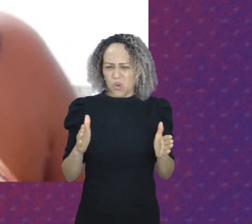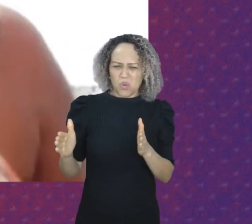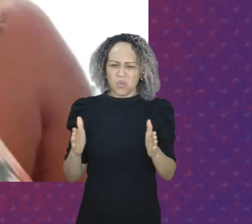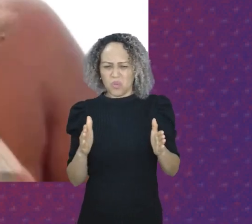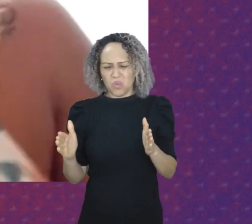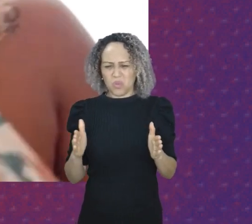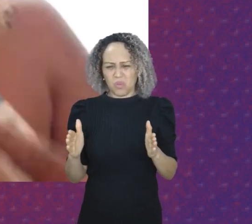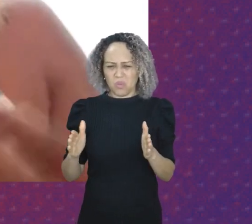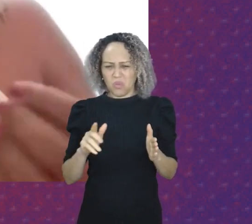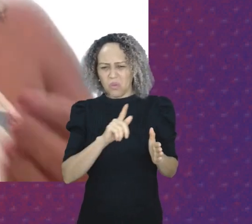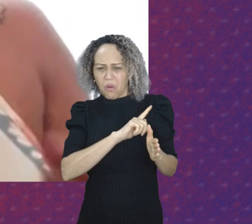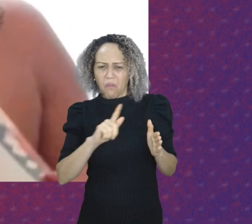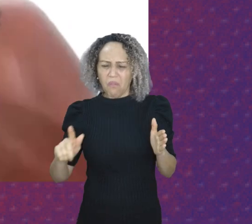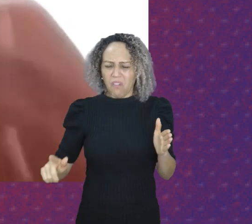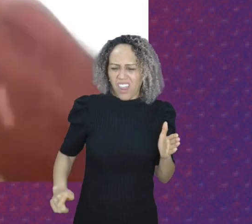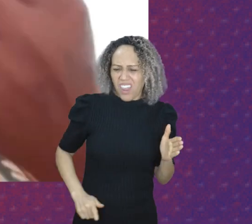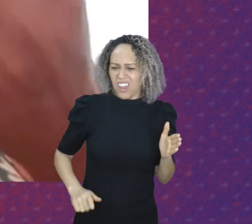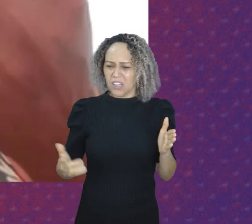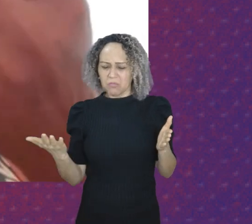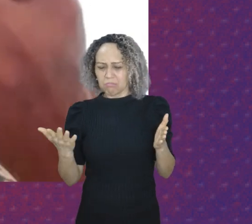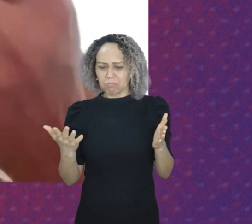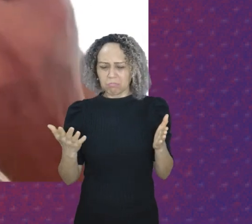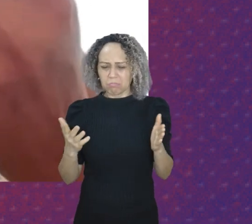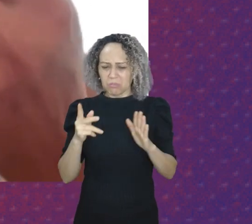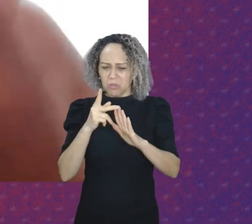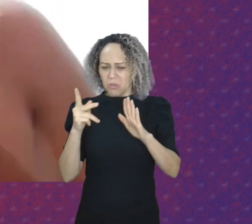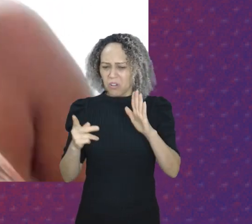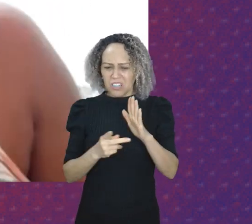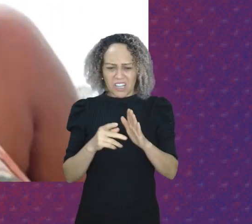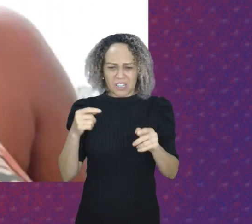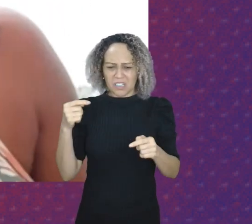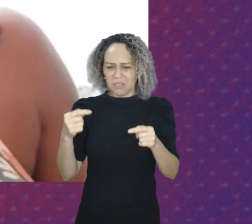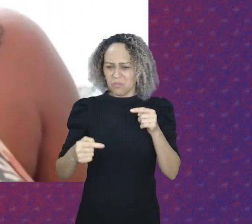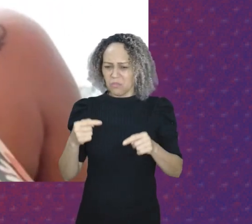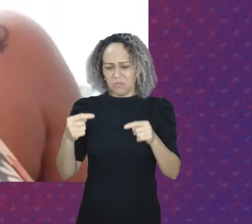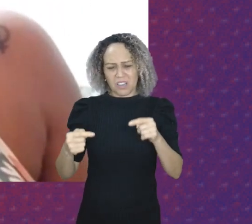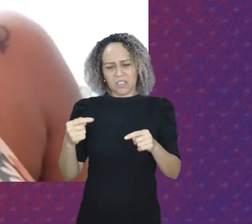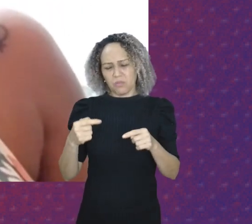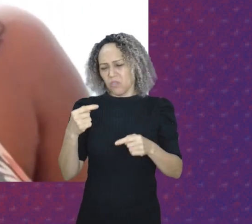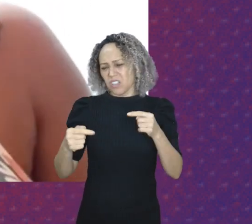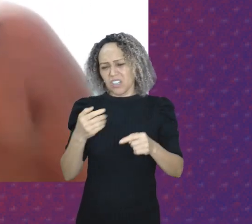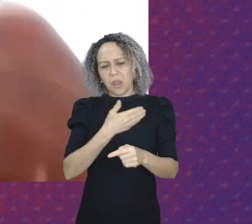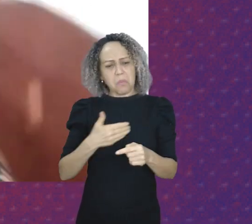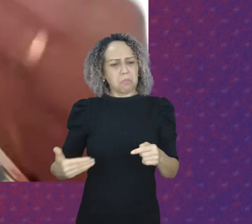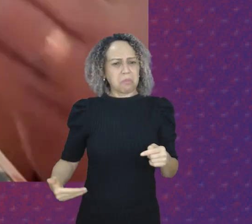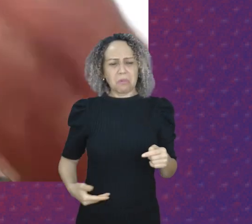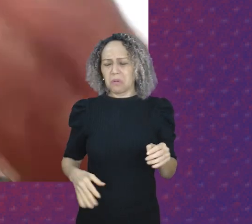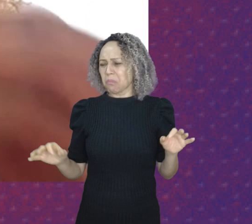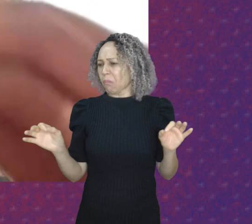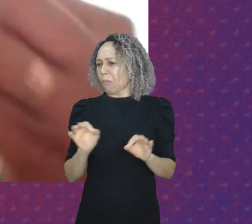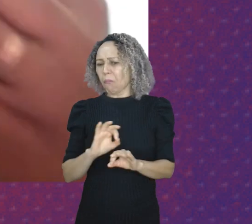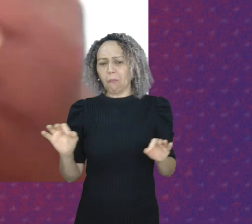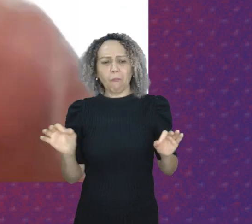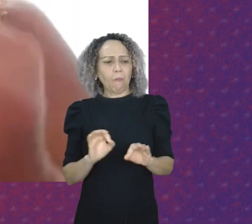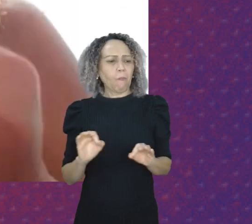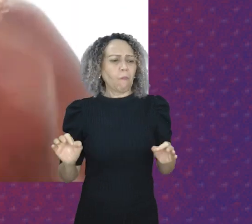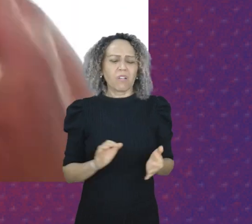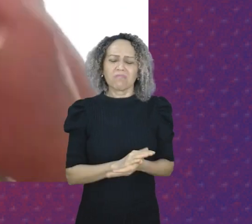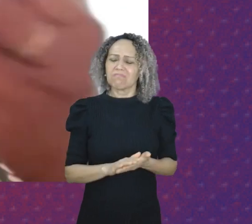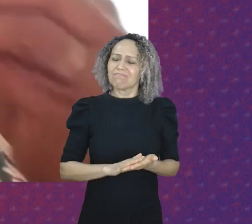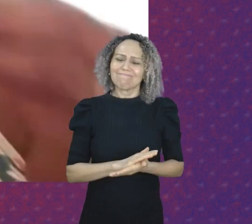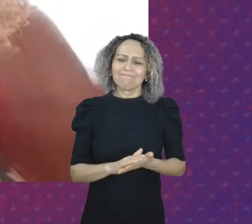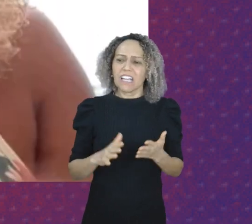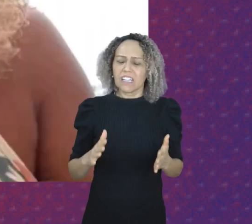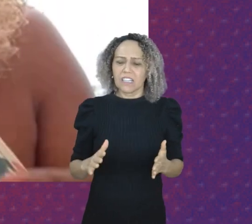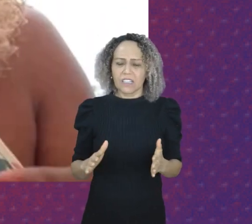vezes, fazem política sem sustentabilidade. Nós precisamos sair